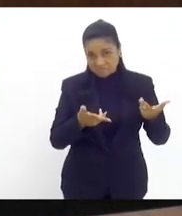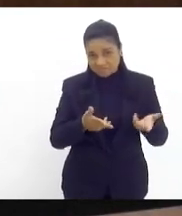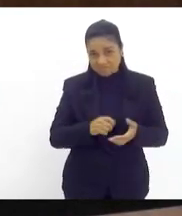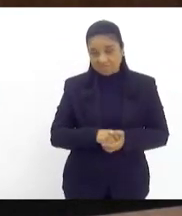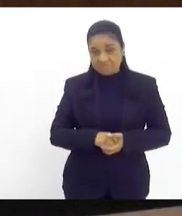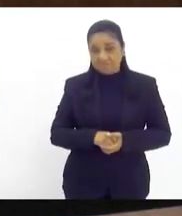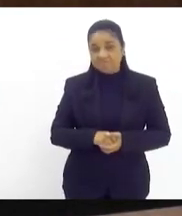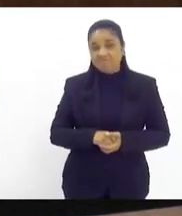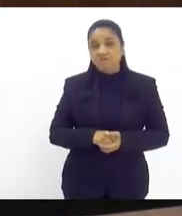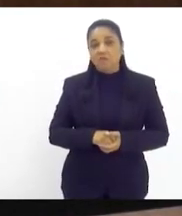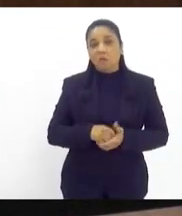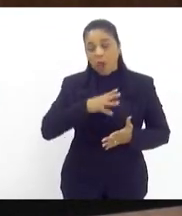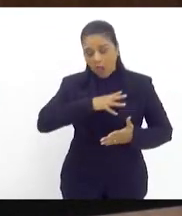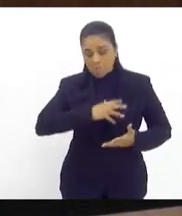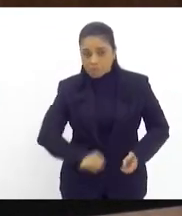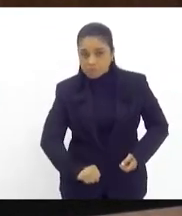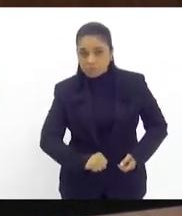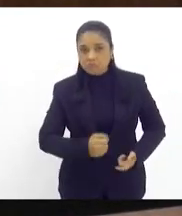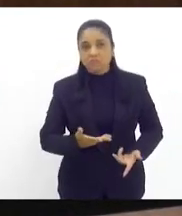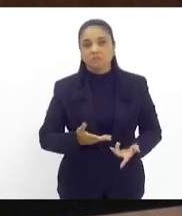o aborto